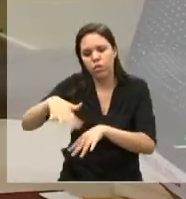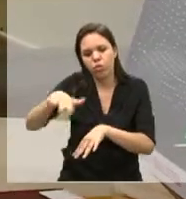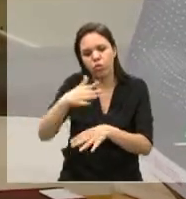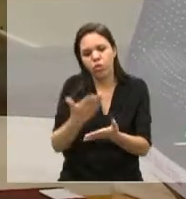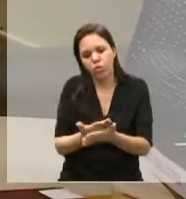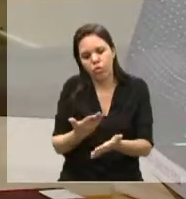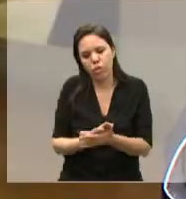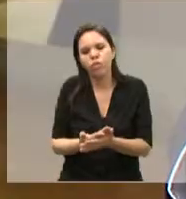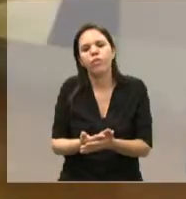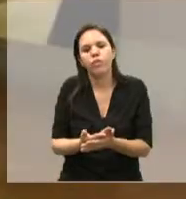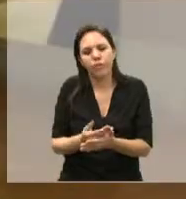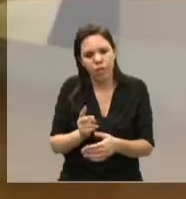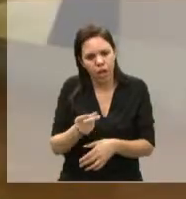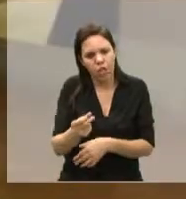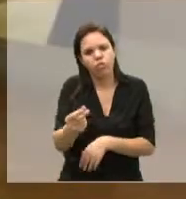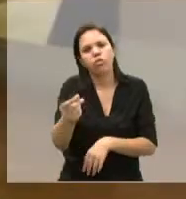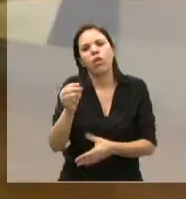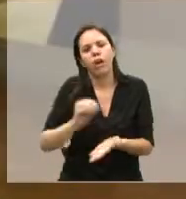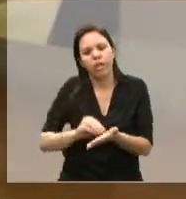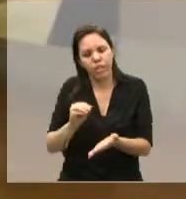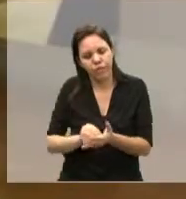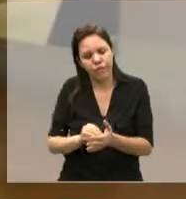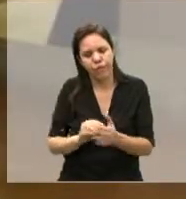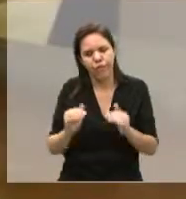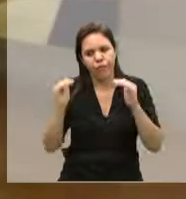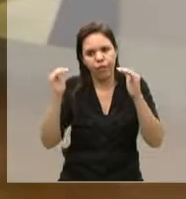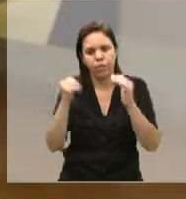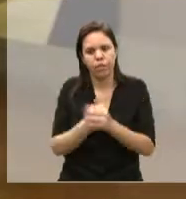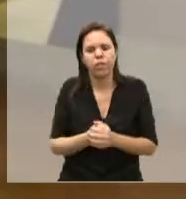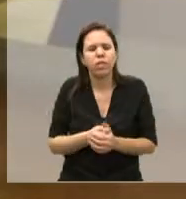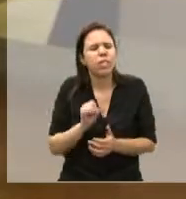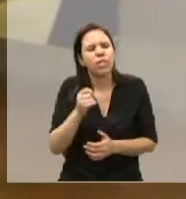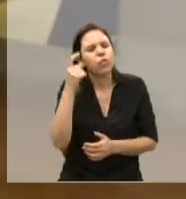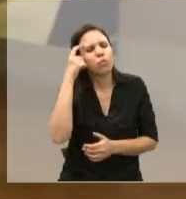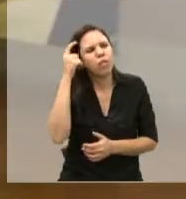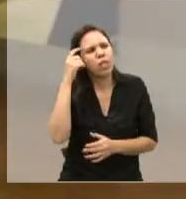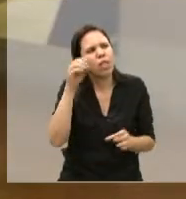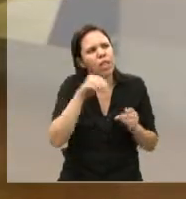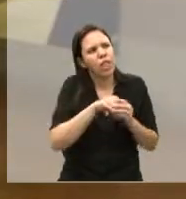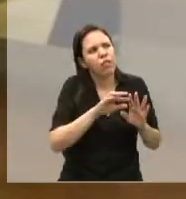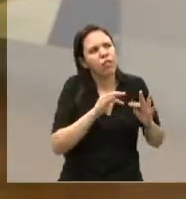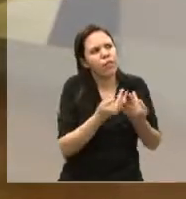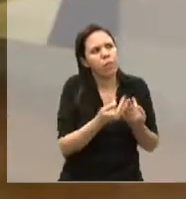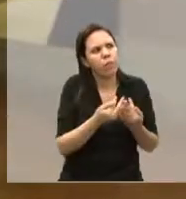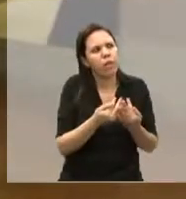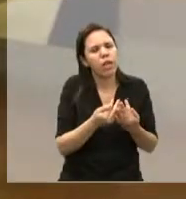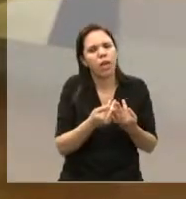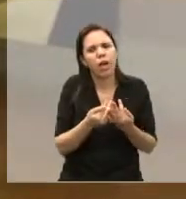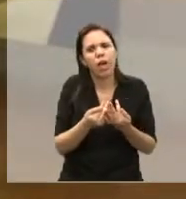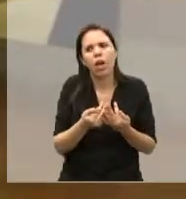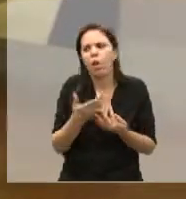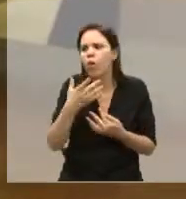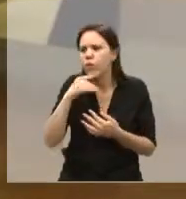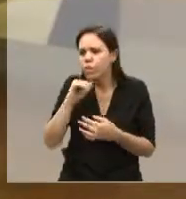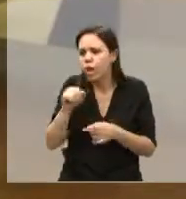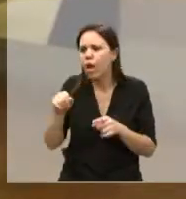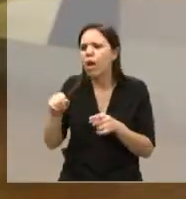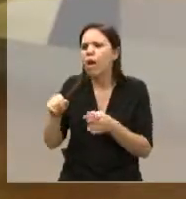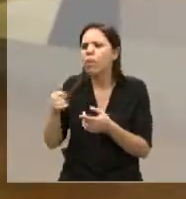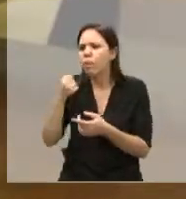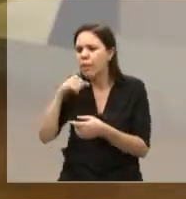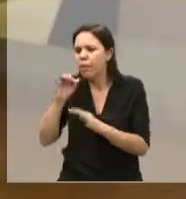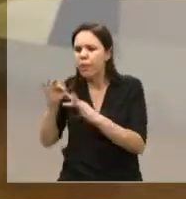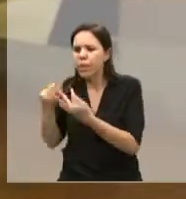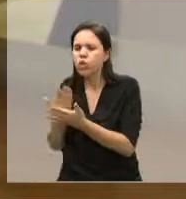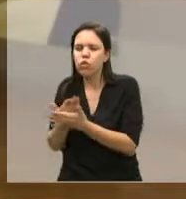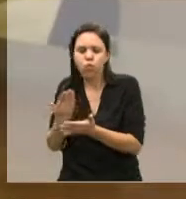gap gigantesco. E se a gente pensar dentro da casa, né, os pais que estudaram refletem também, os filhos também vão seguir o mesmo